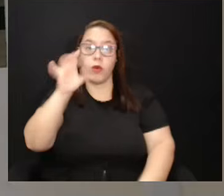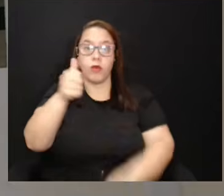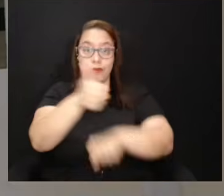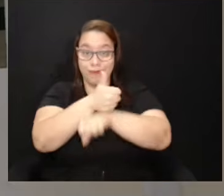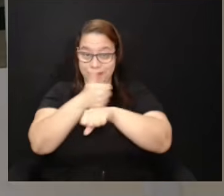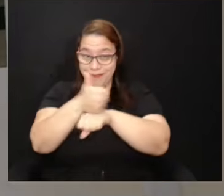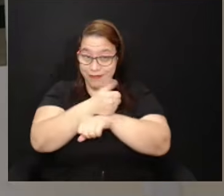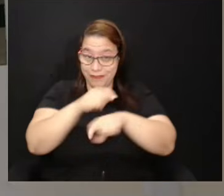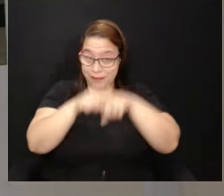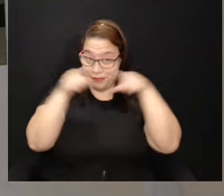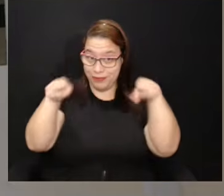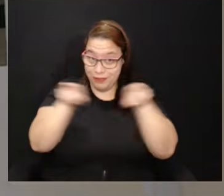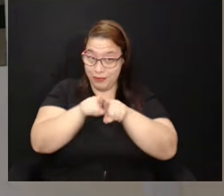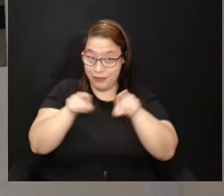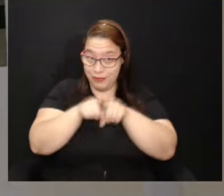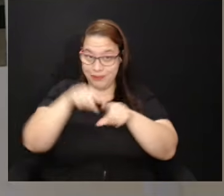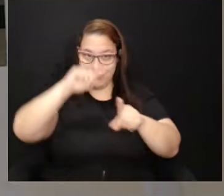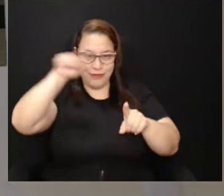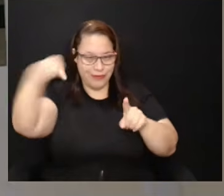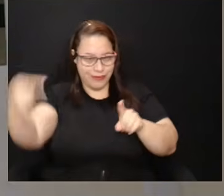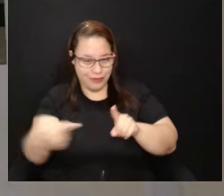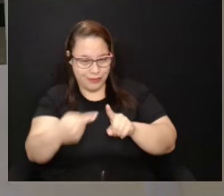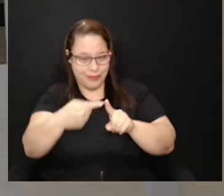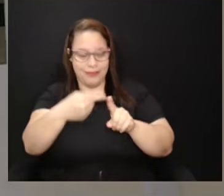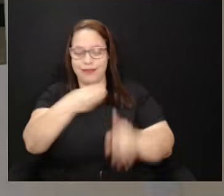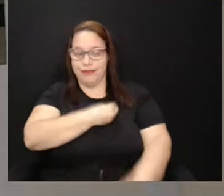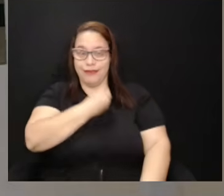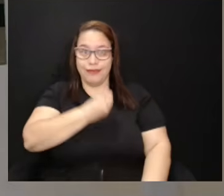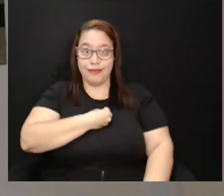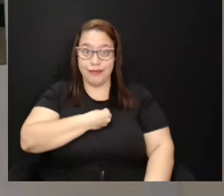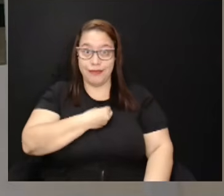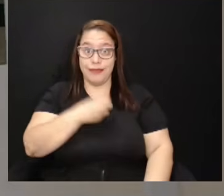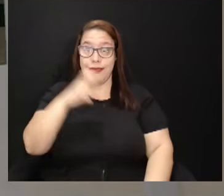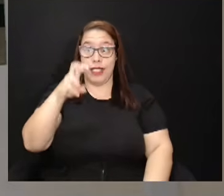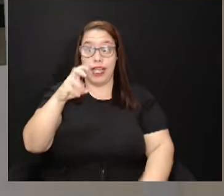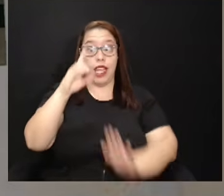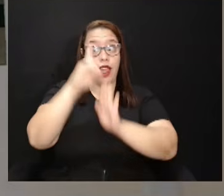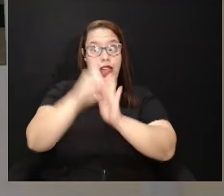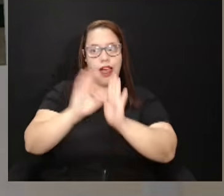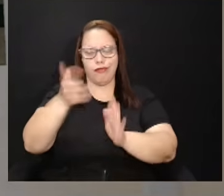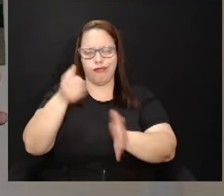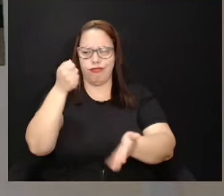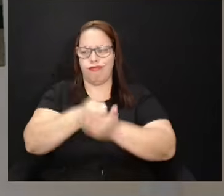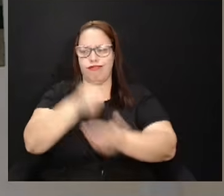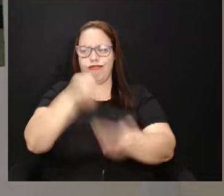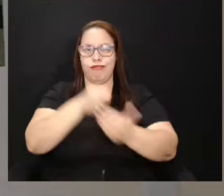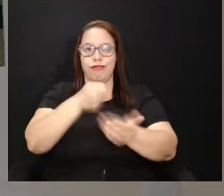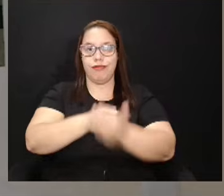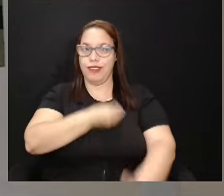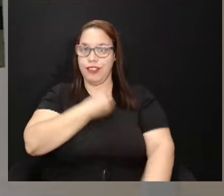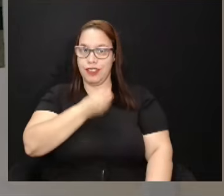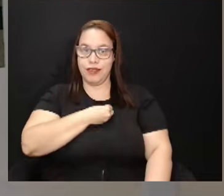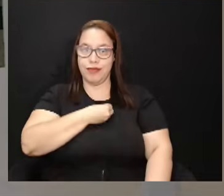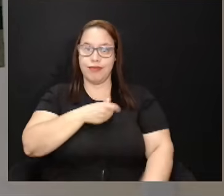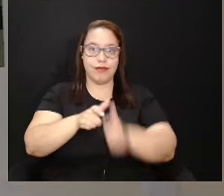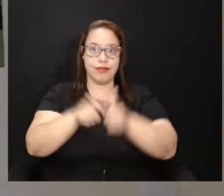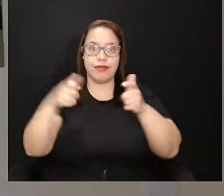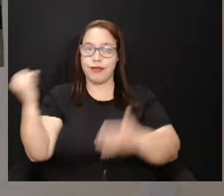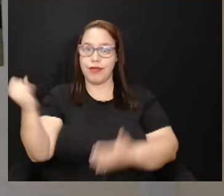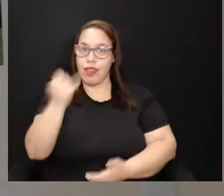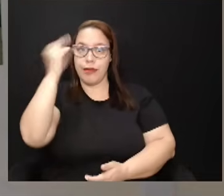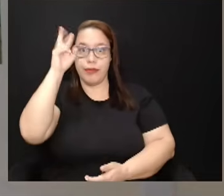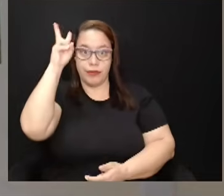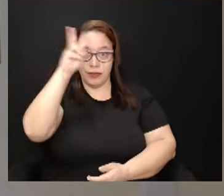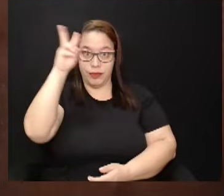um propósito de vida. E há quase 5 décadas se dedica a manter viva uma das mais importantes histórias da